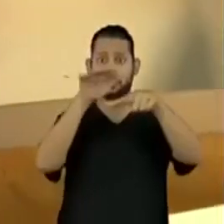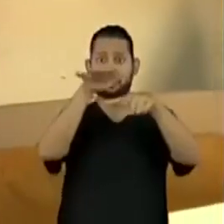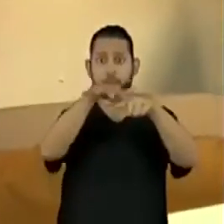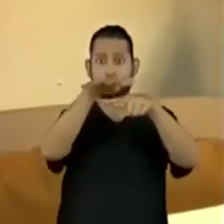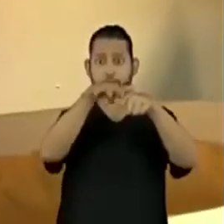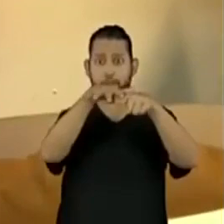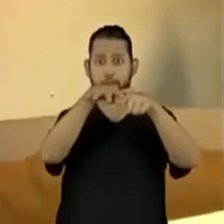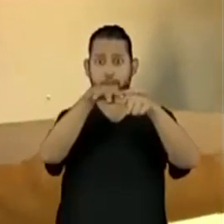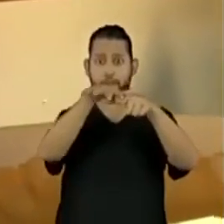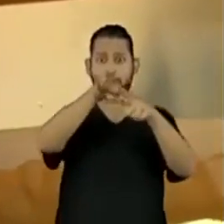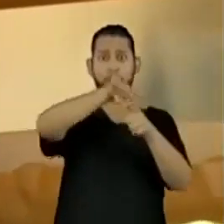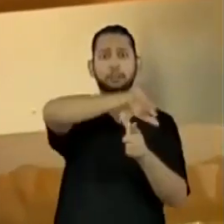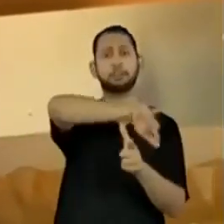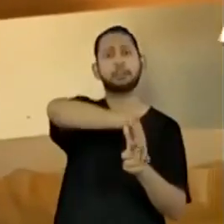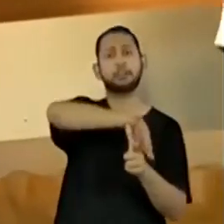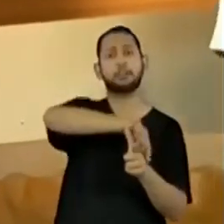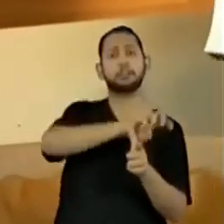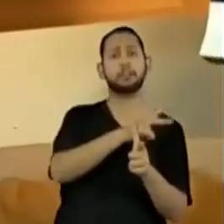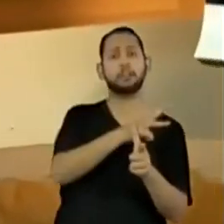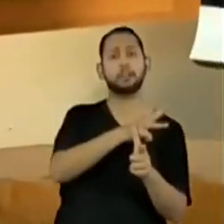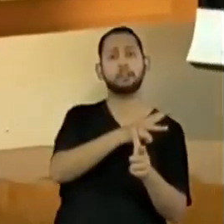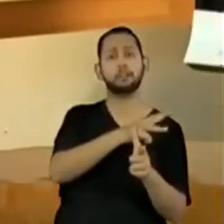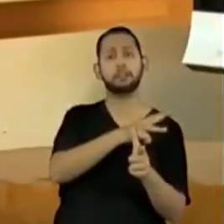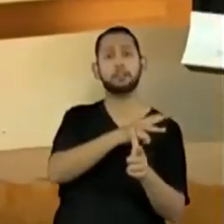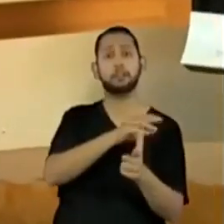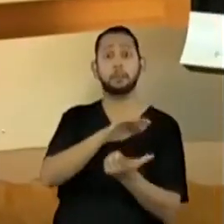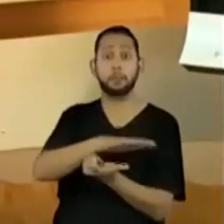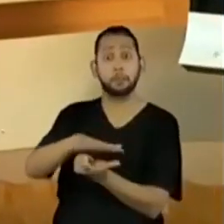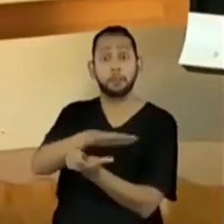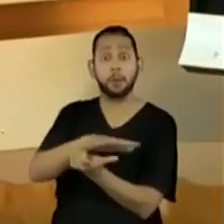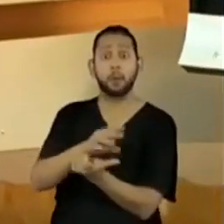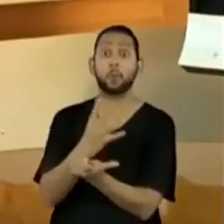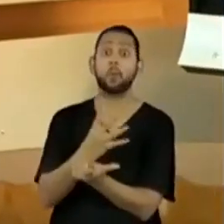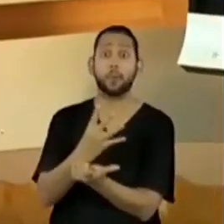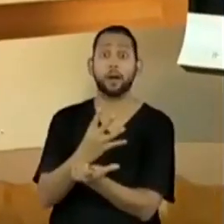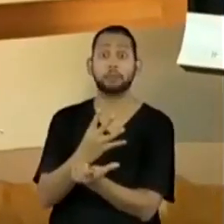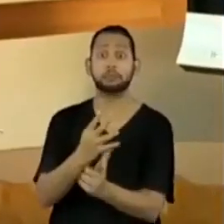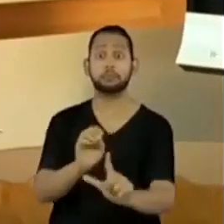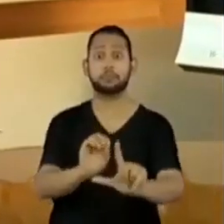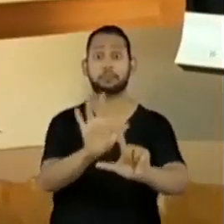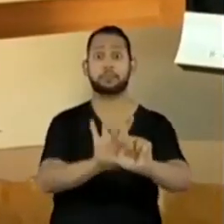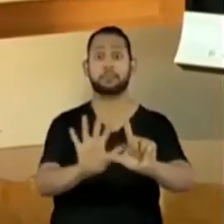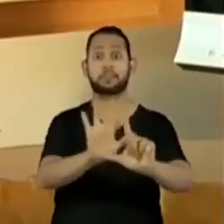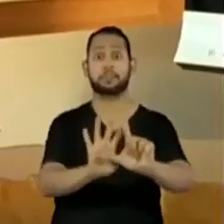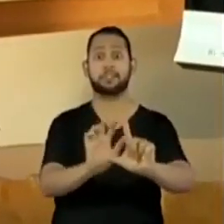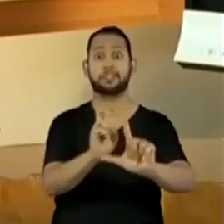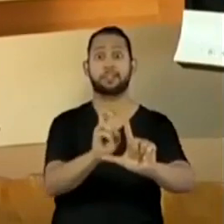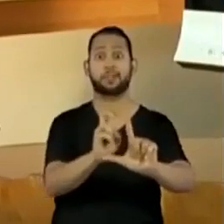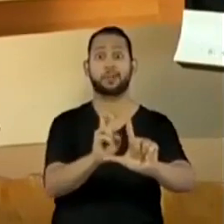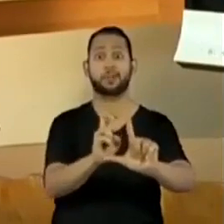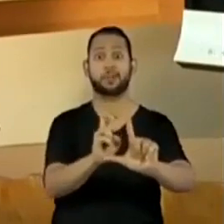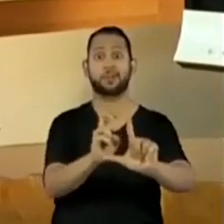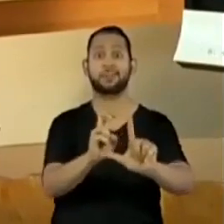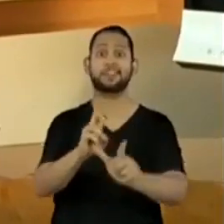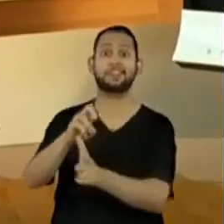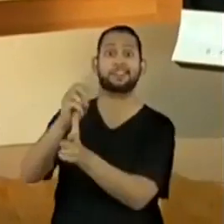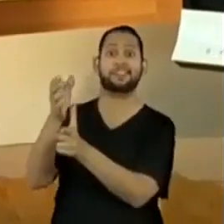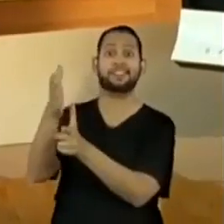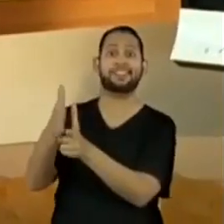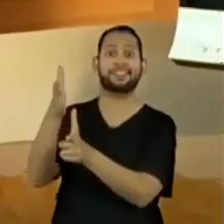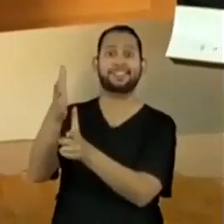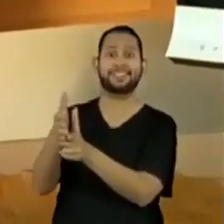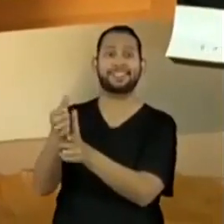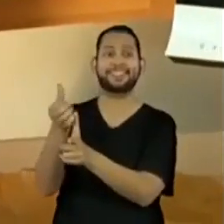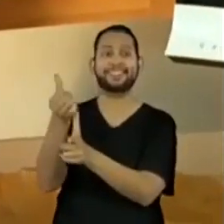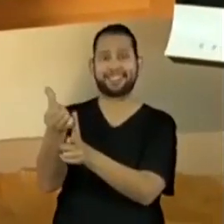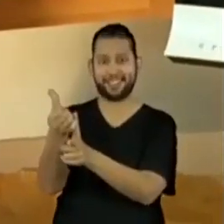2, laranja 3, amarela 4, vermelho 5, azul 6. Então, no caso do cubo,